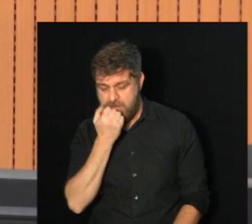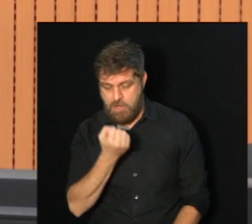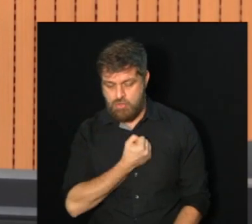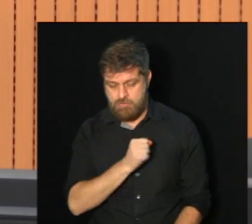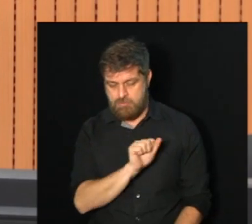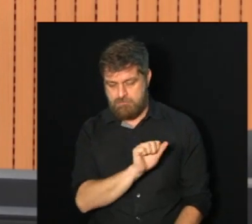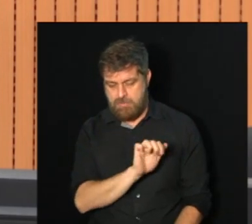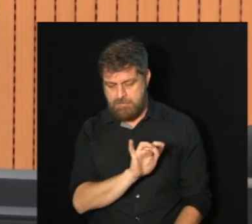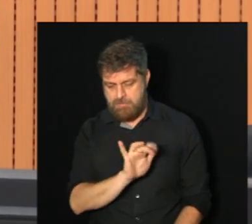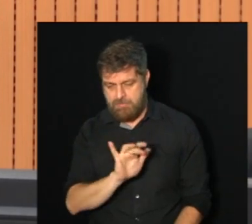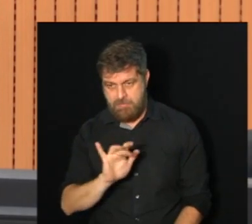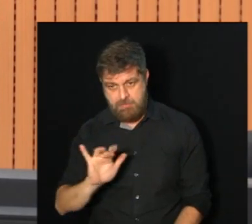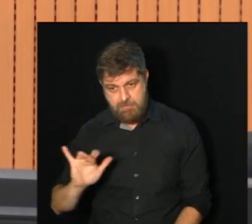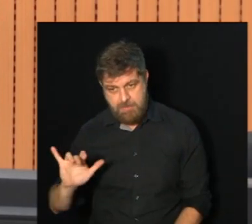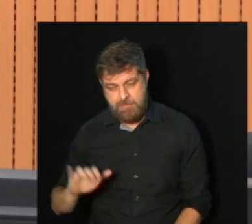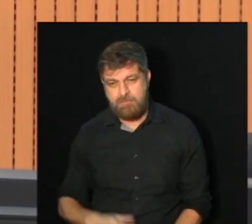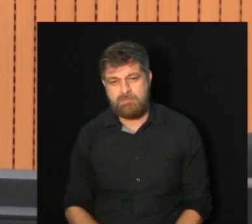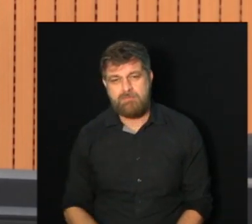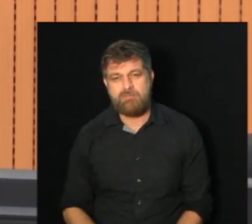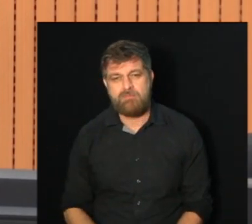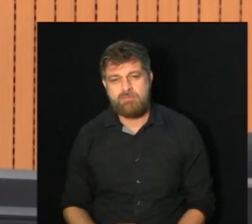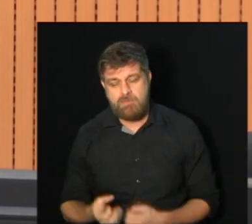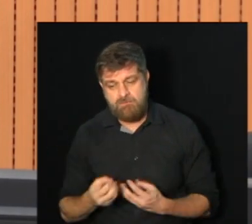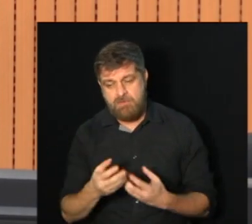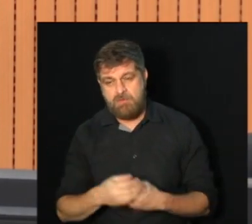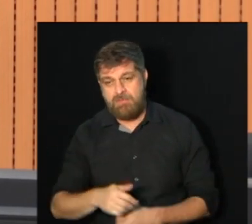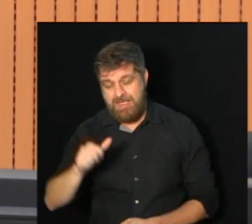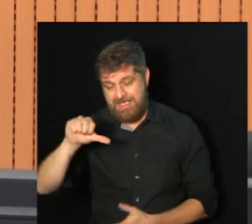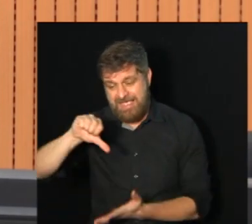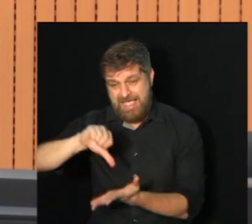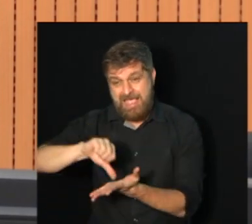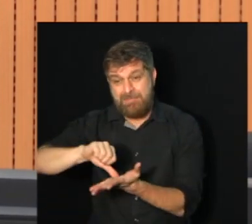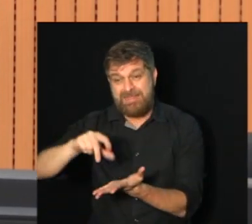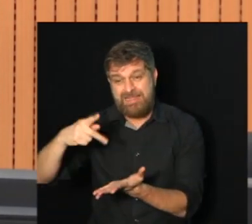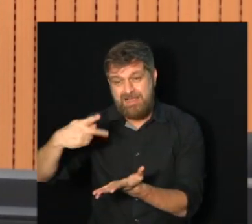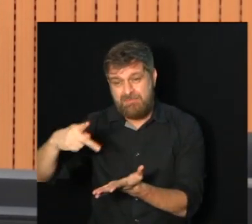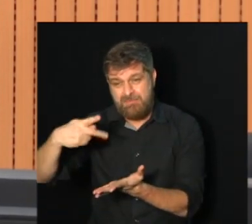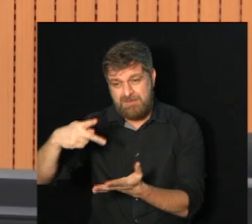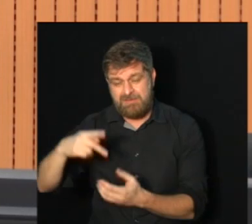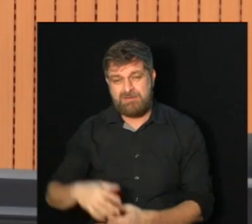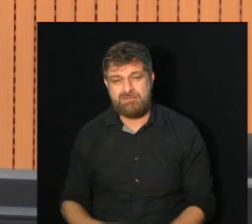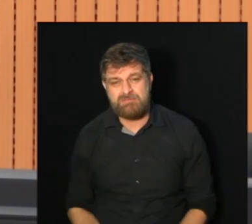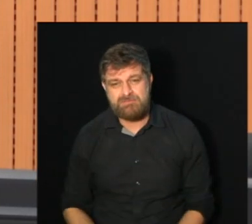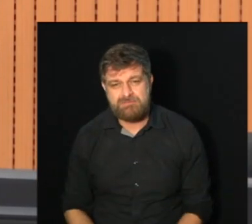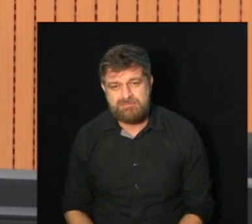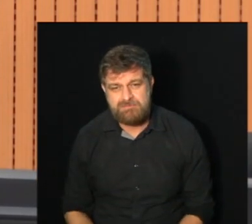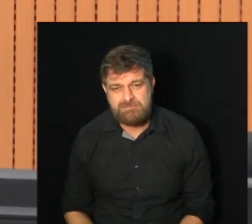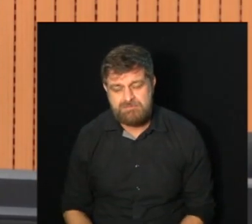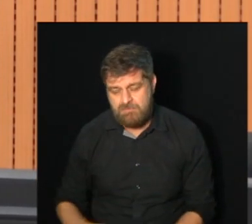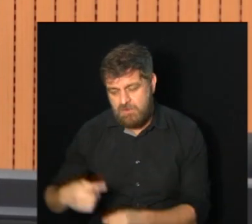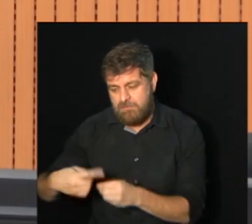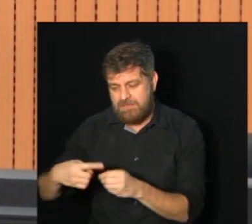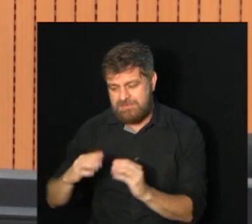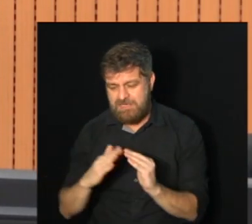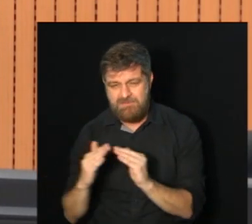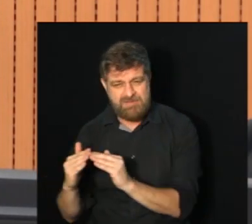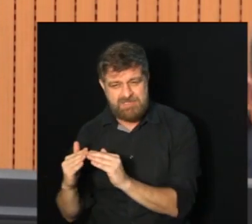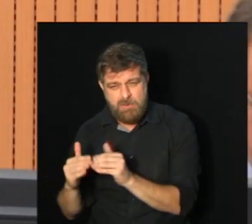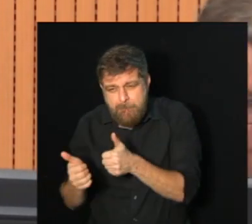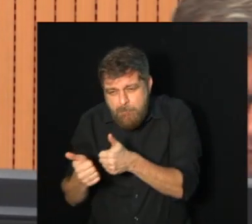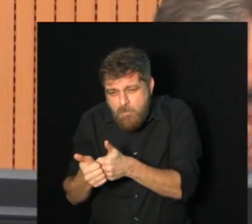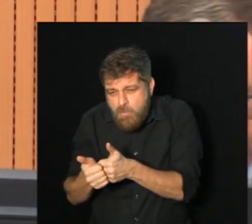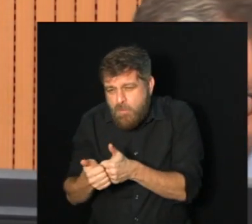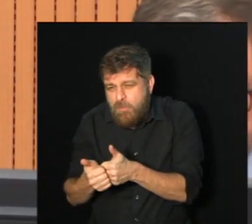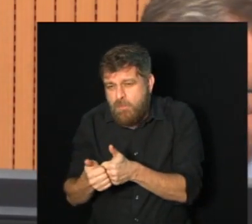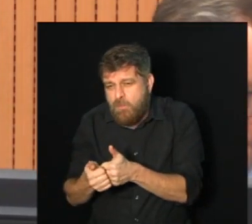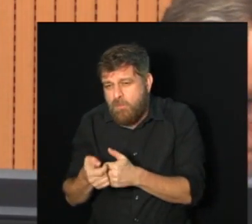CP6DEM. Me encontro aqui em Assunção, né? Na verdade, na cidade de Luque, uma cidade vizinha aqui de Assunção,